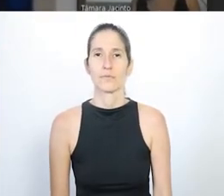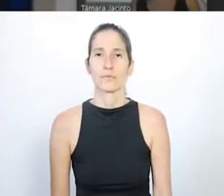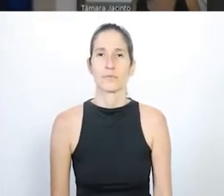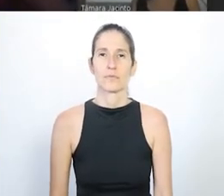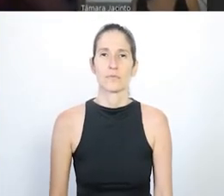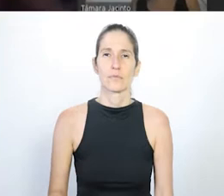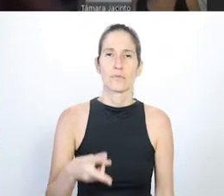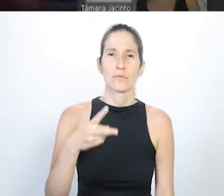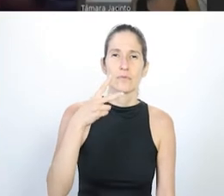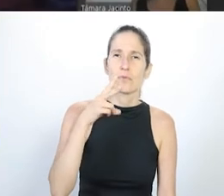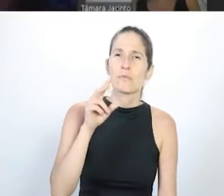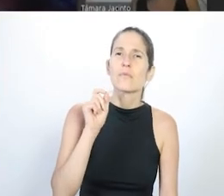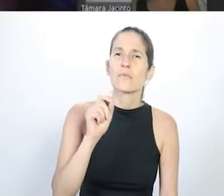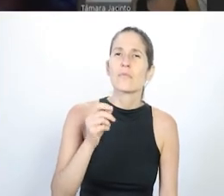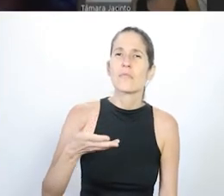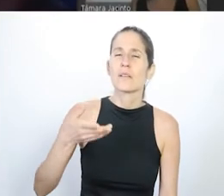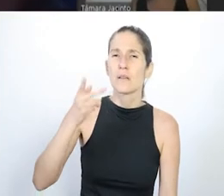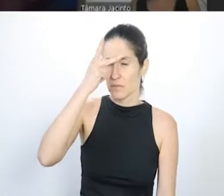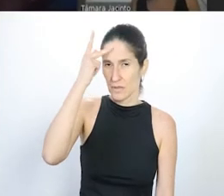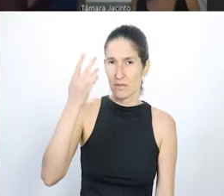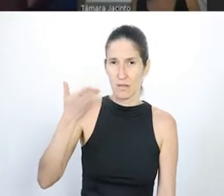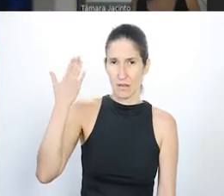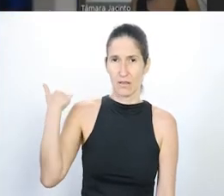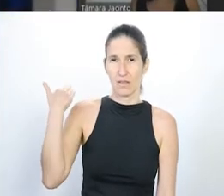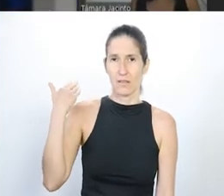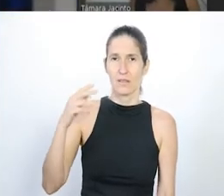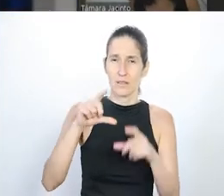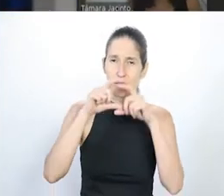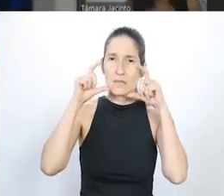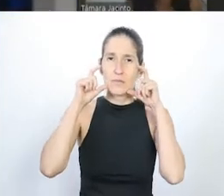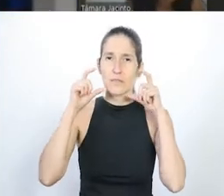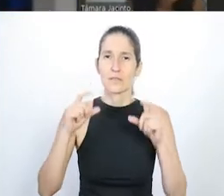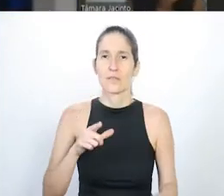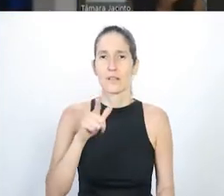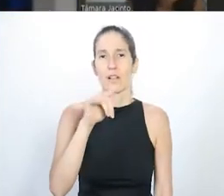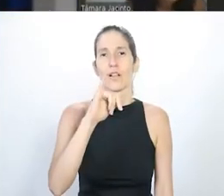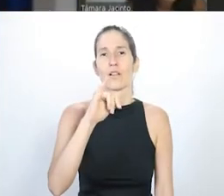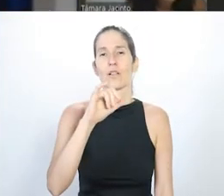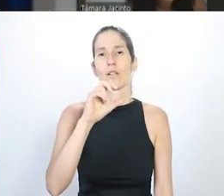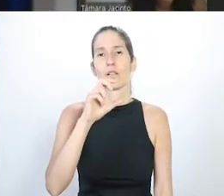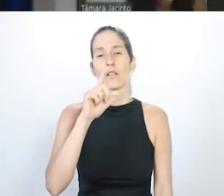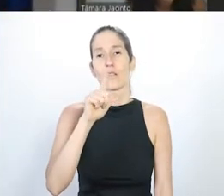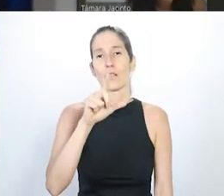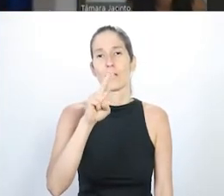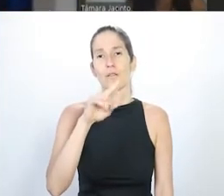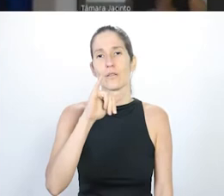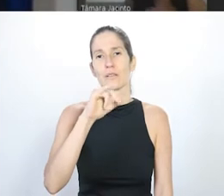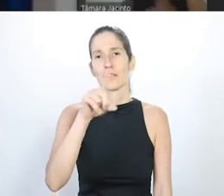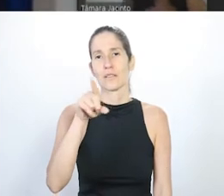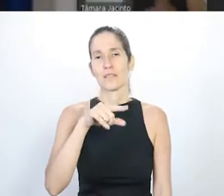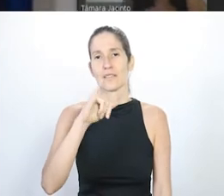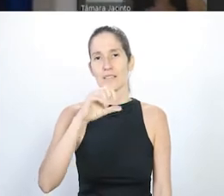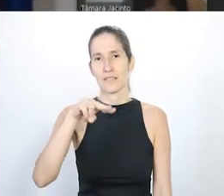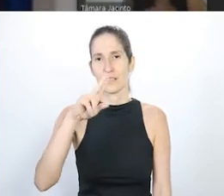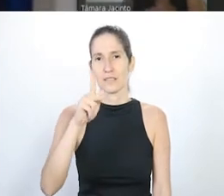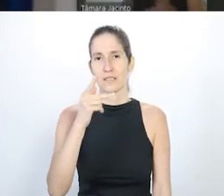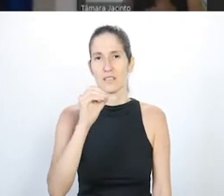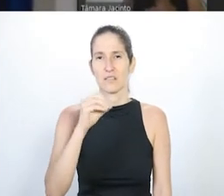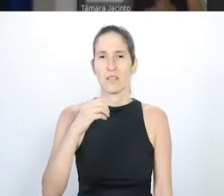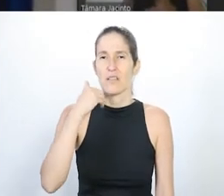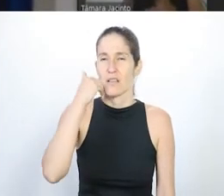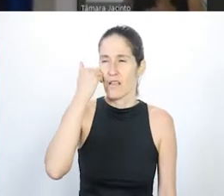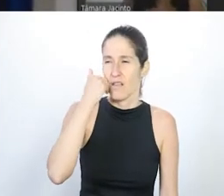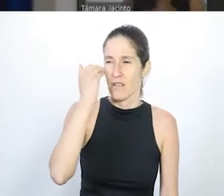aí? Luizinho. Luizinho! Presta para nada. Ó, quando eu não posso ir no